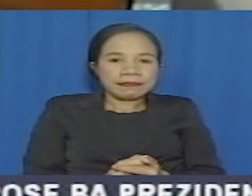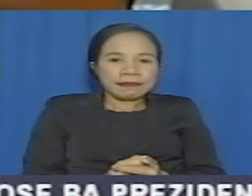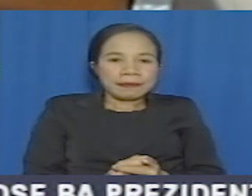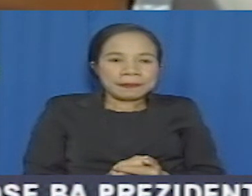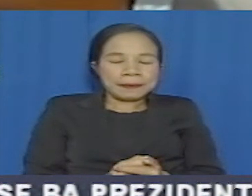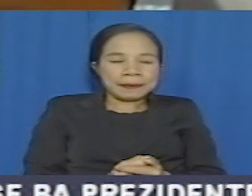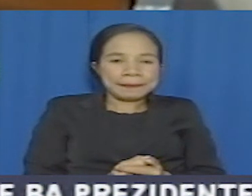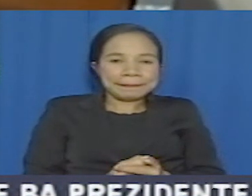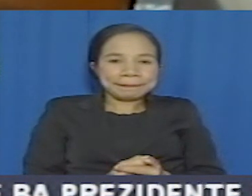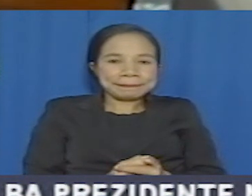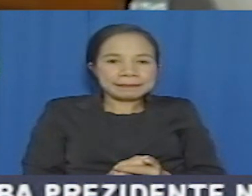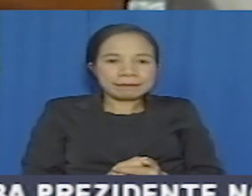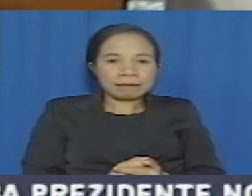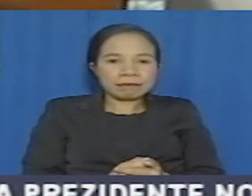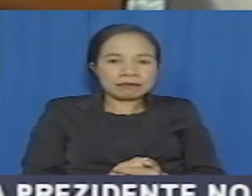In relação